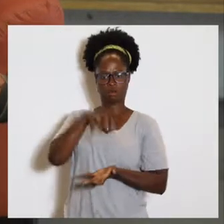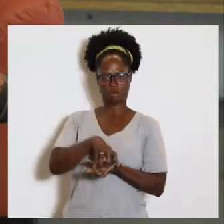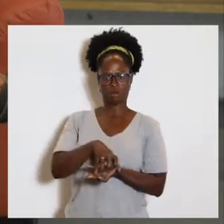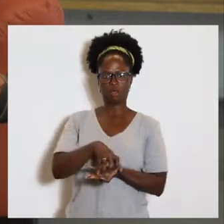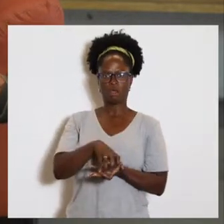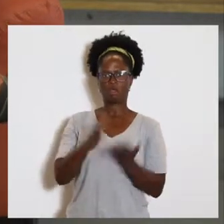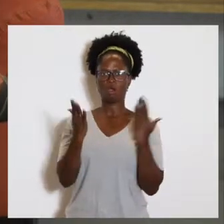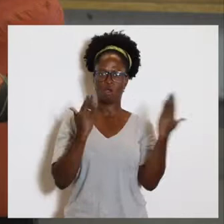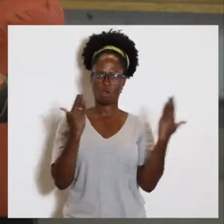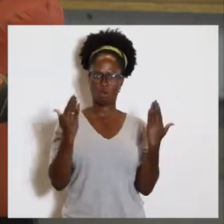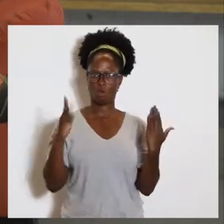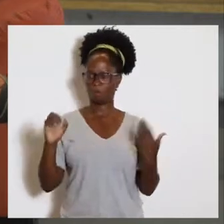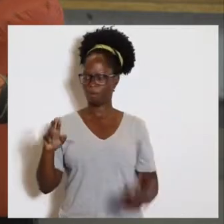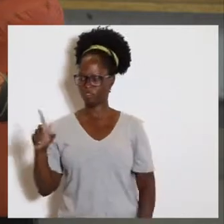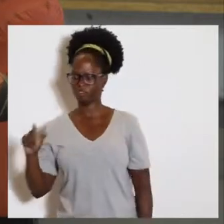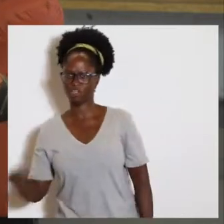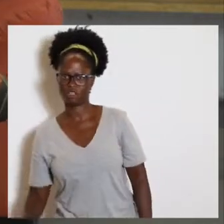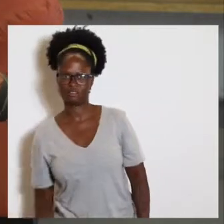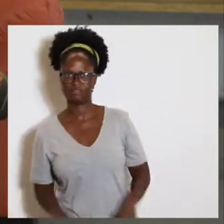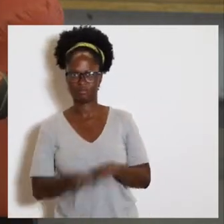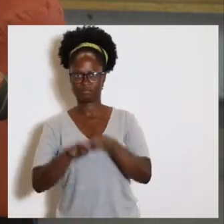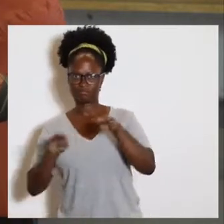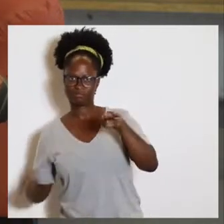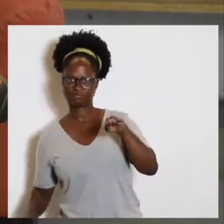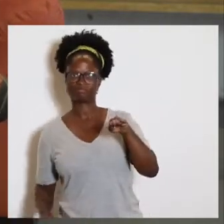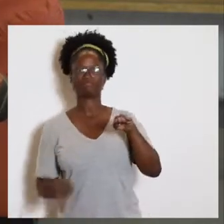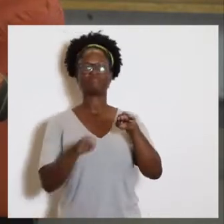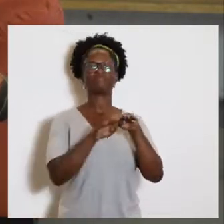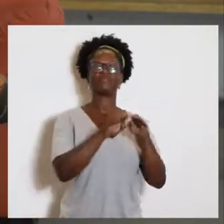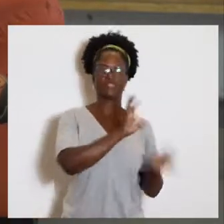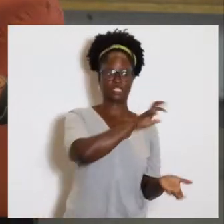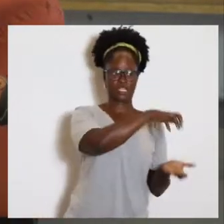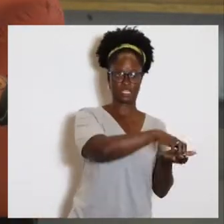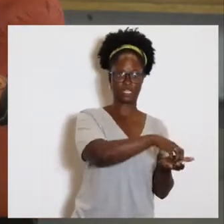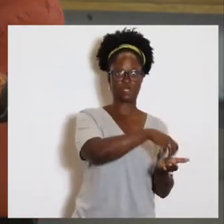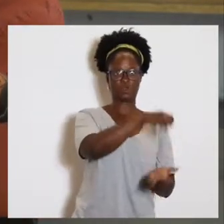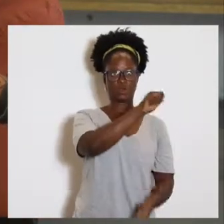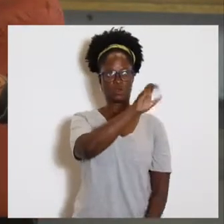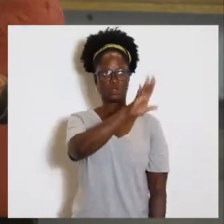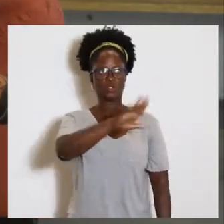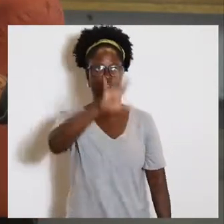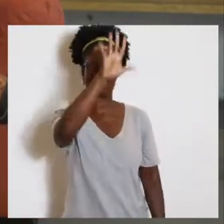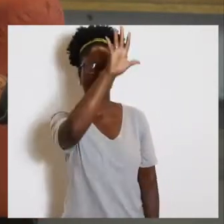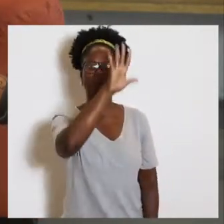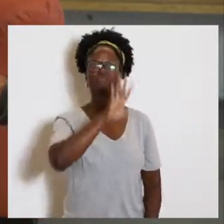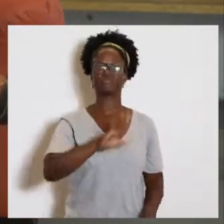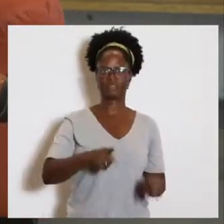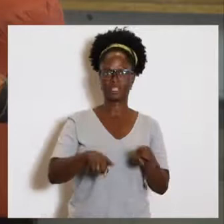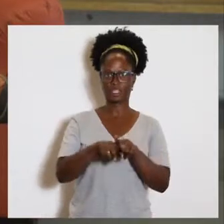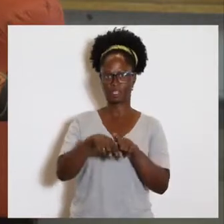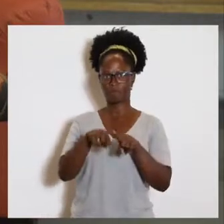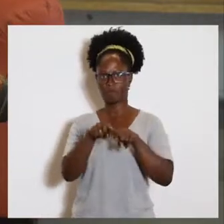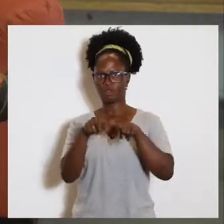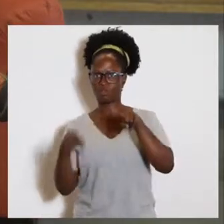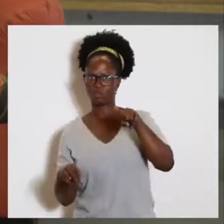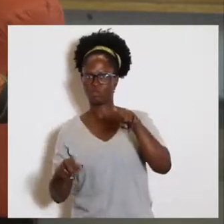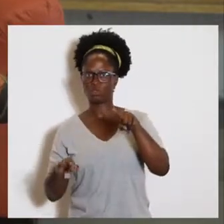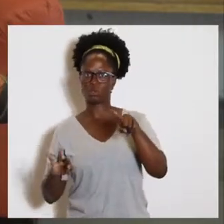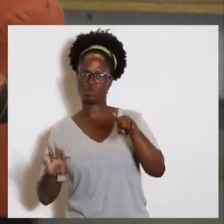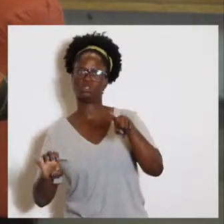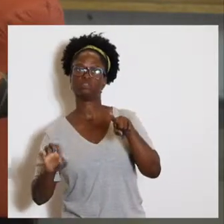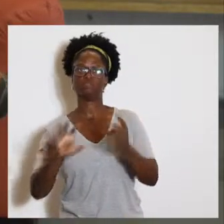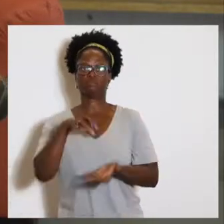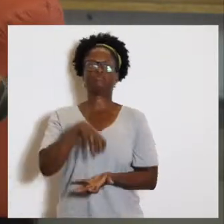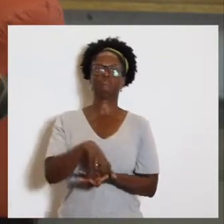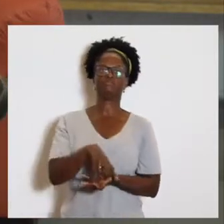relação às periferias da baixada fluminense nós somos cento em relação às periferias do nordeste de qualquer estado nordeste e do norte mas também somos